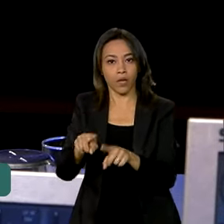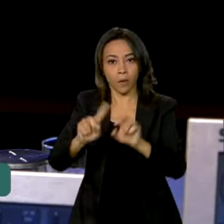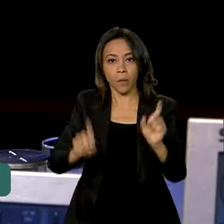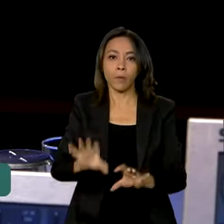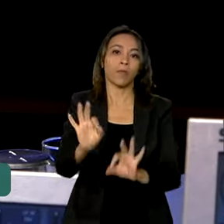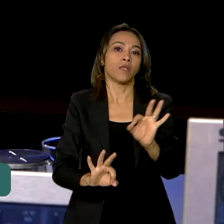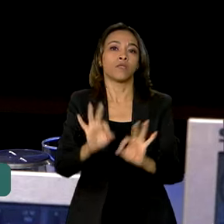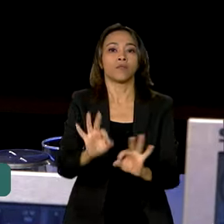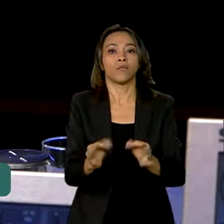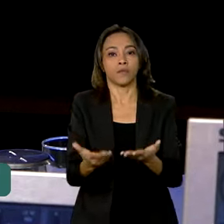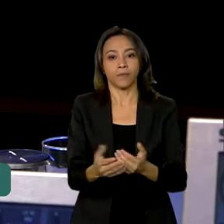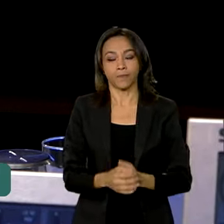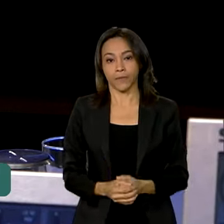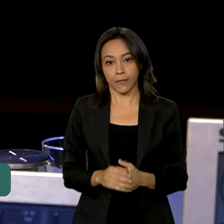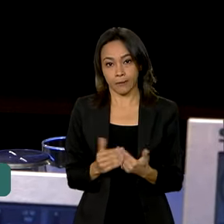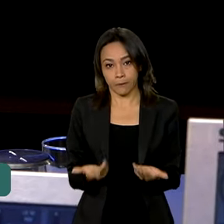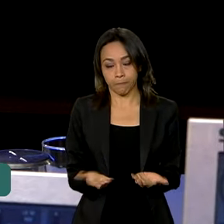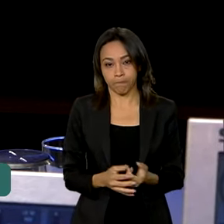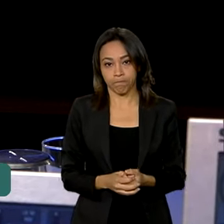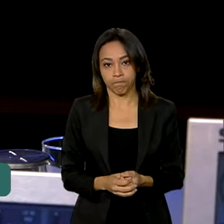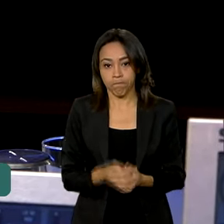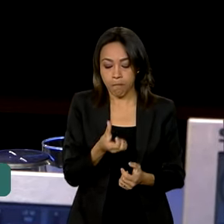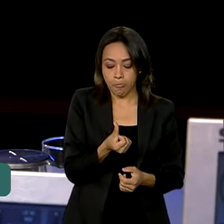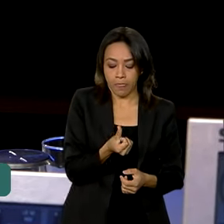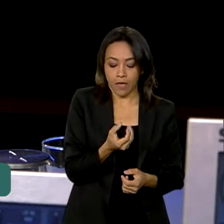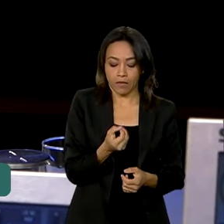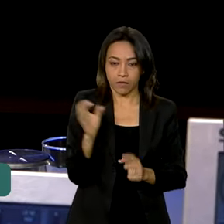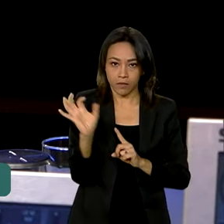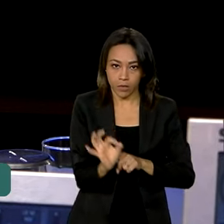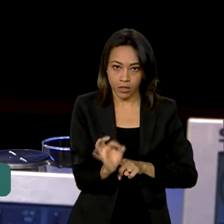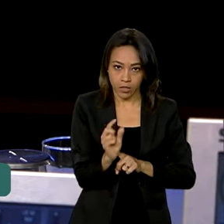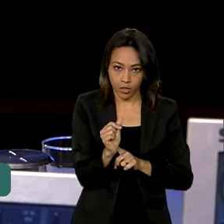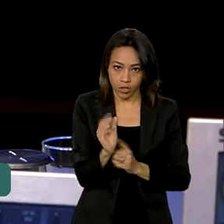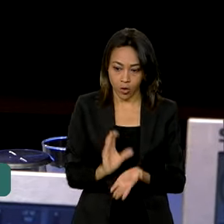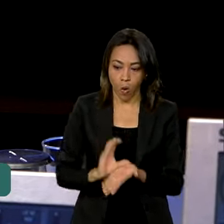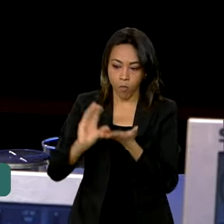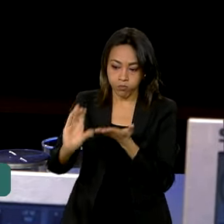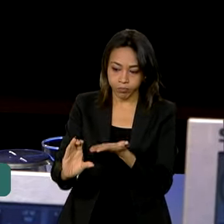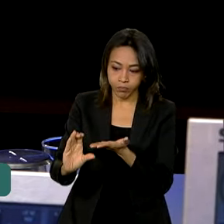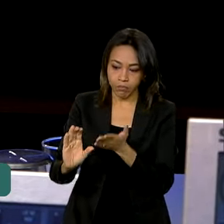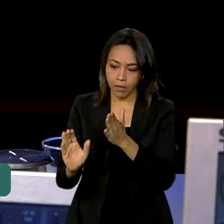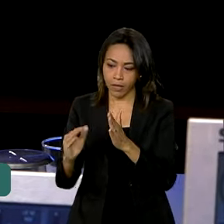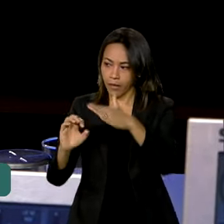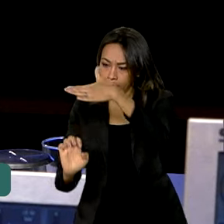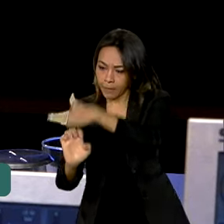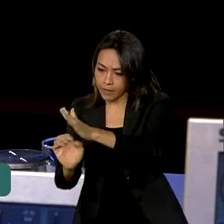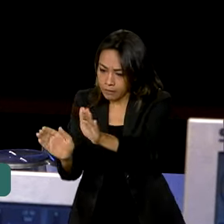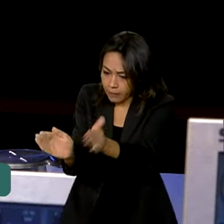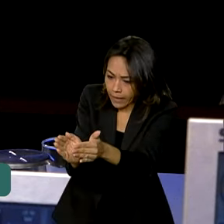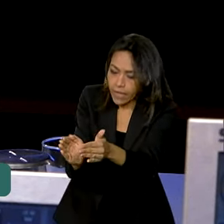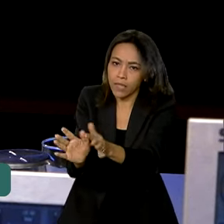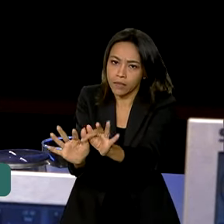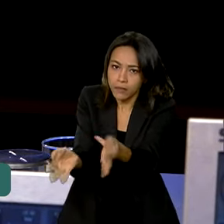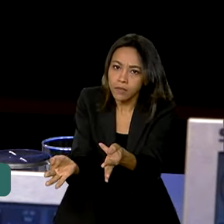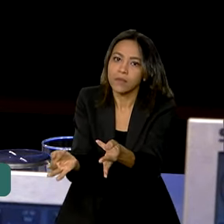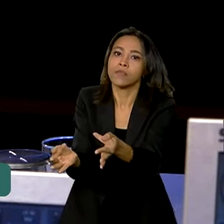planejamento de reconstrução. Então, 60% de recursos são para micro e pequenas empresas,